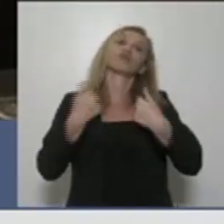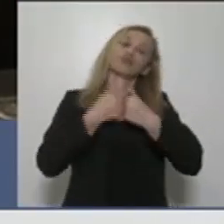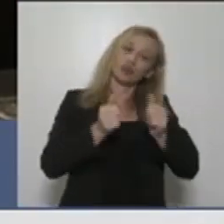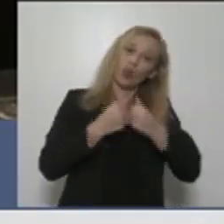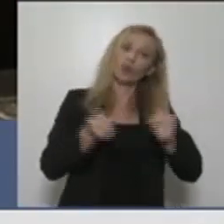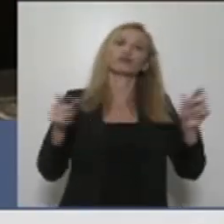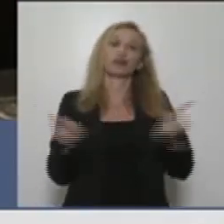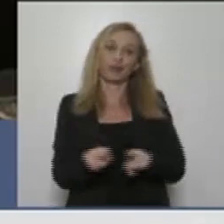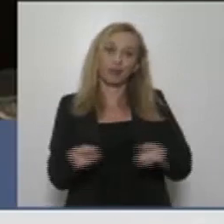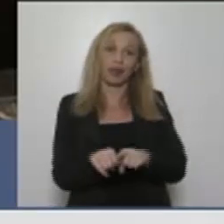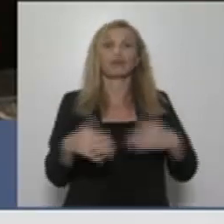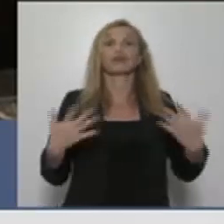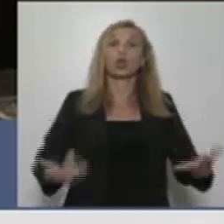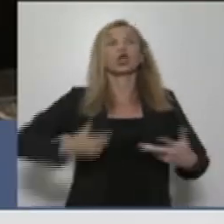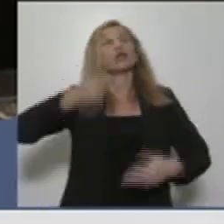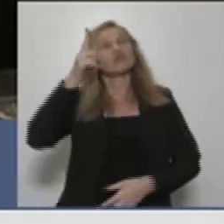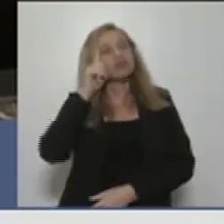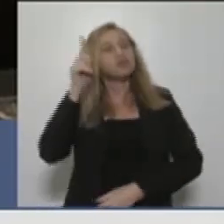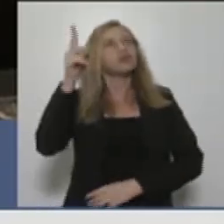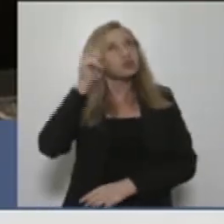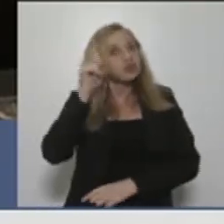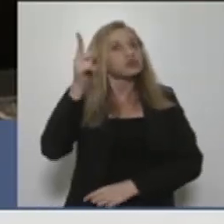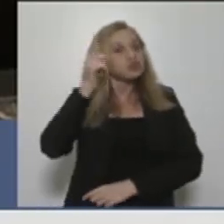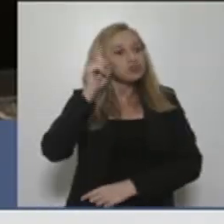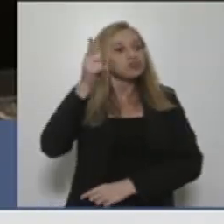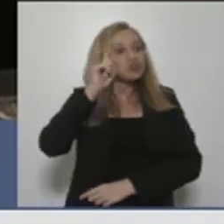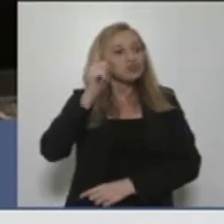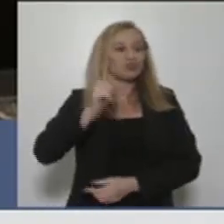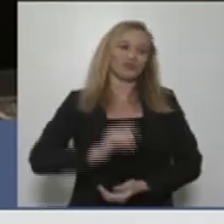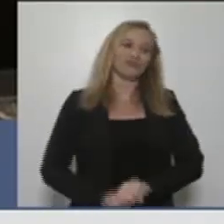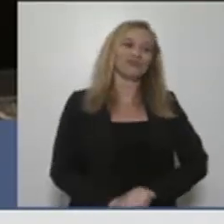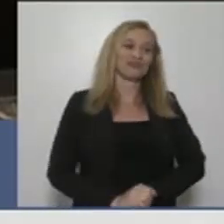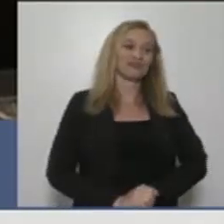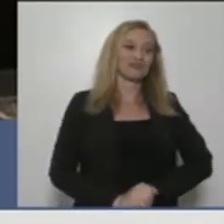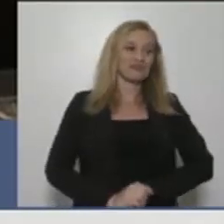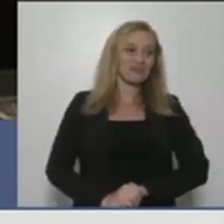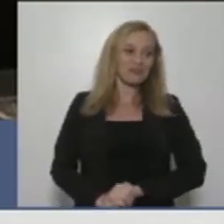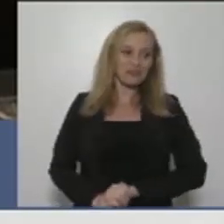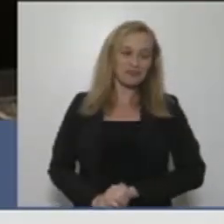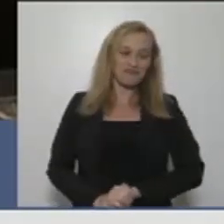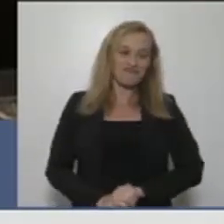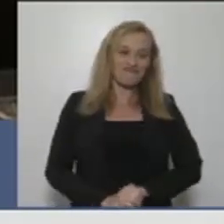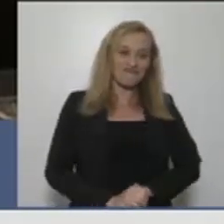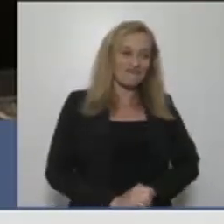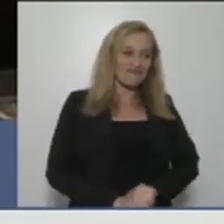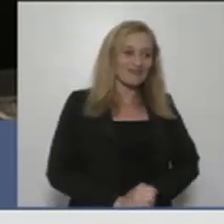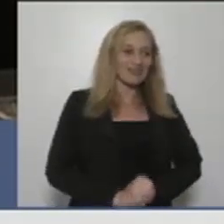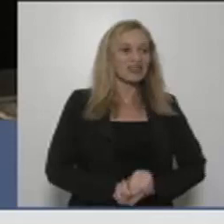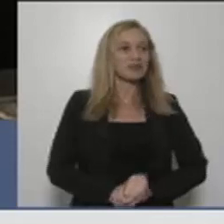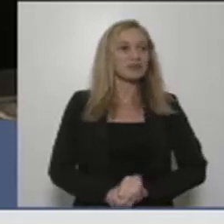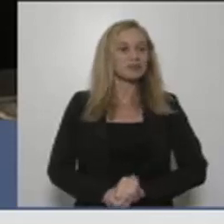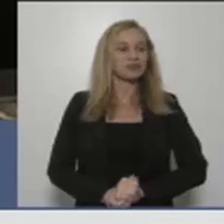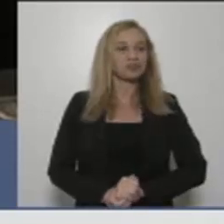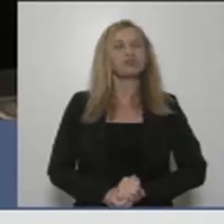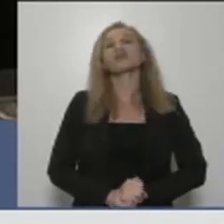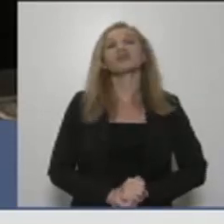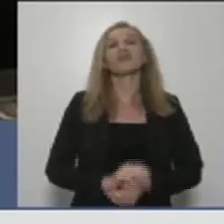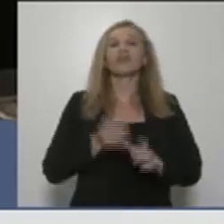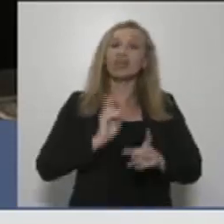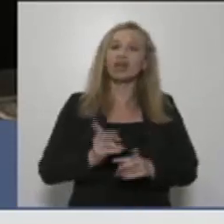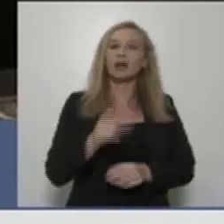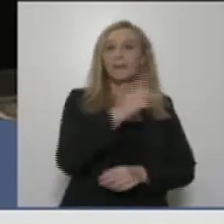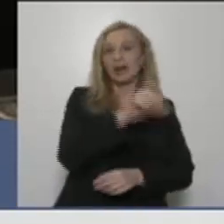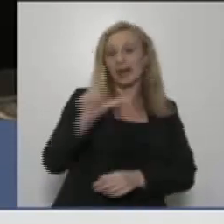ônibus. Todo santo dia. E cada vez que o